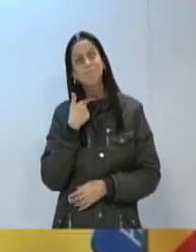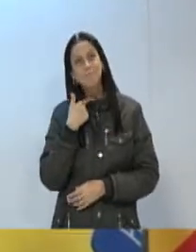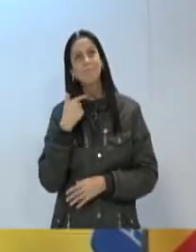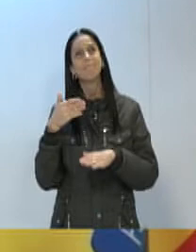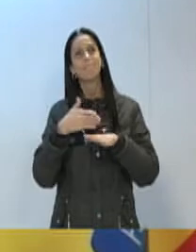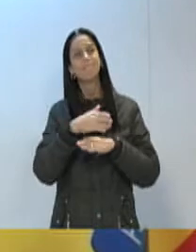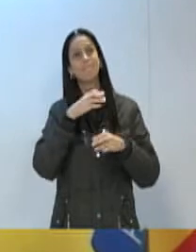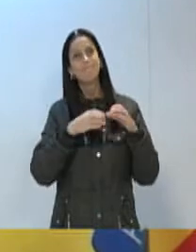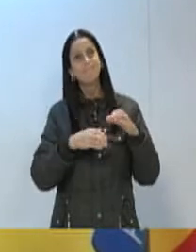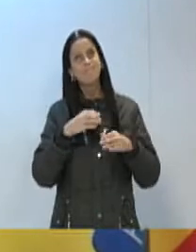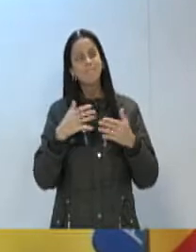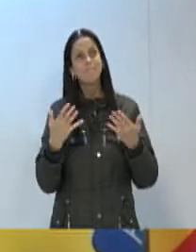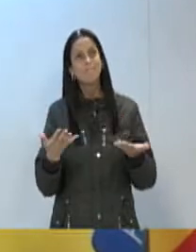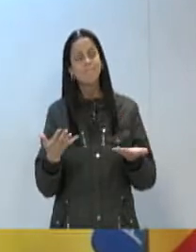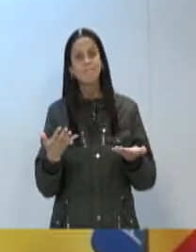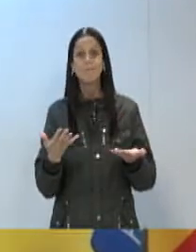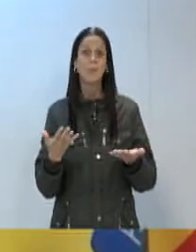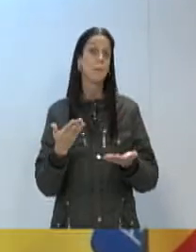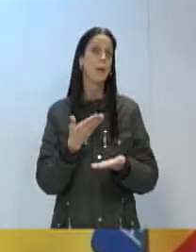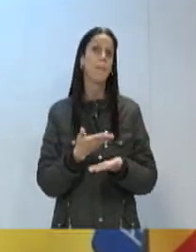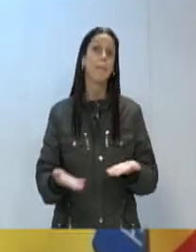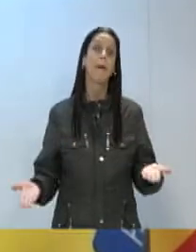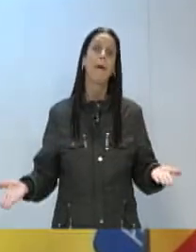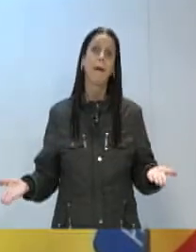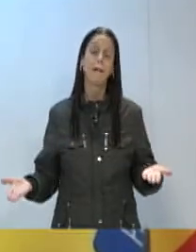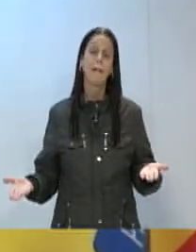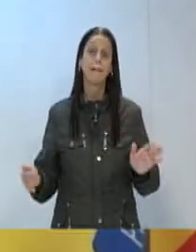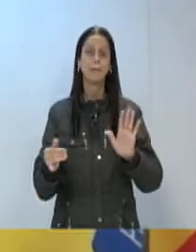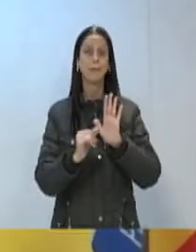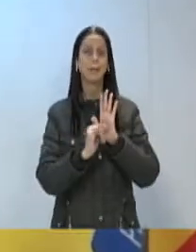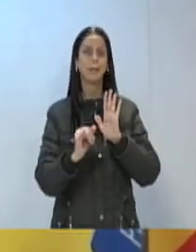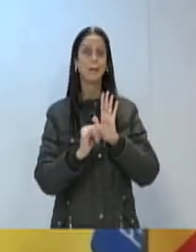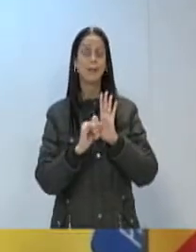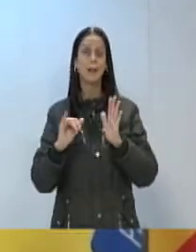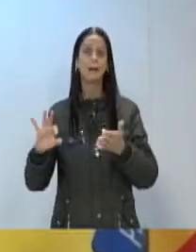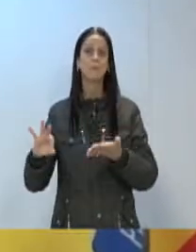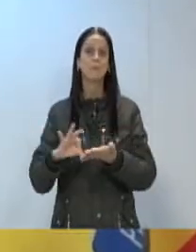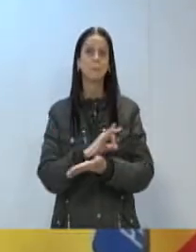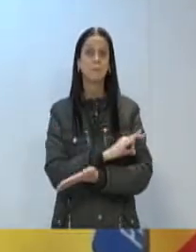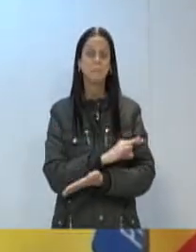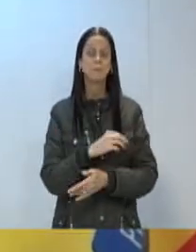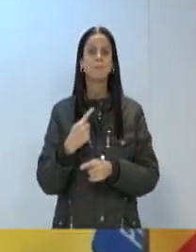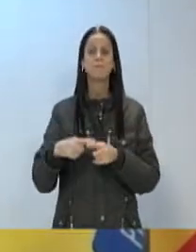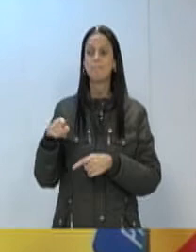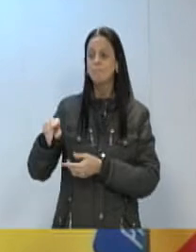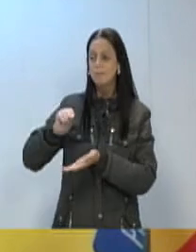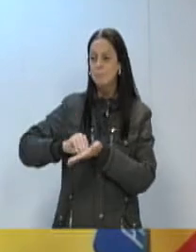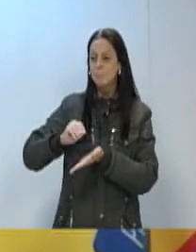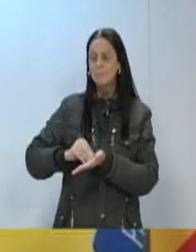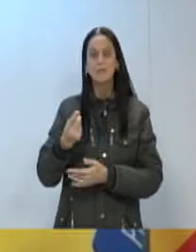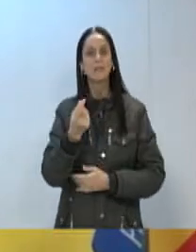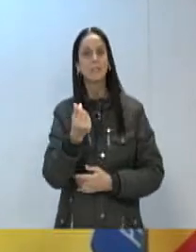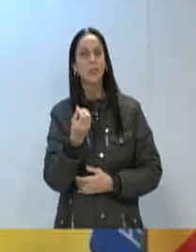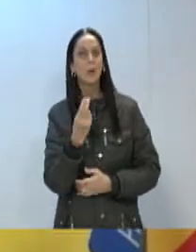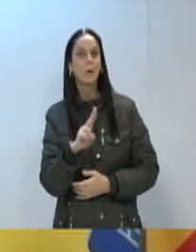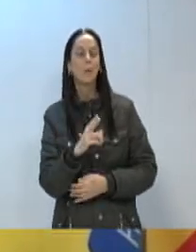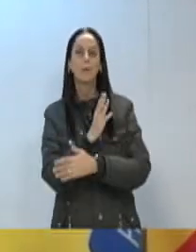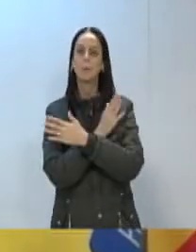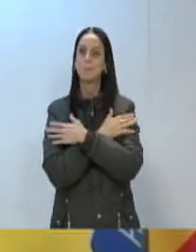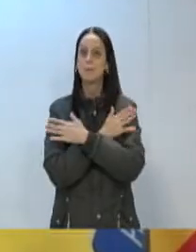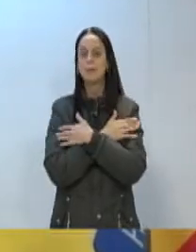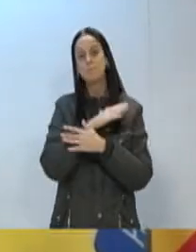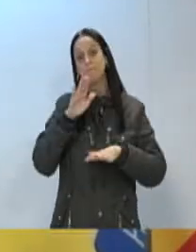público e às vezes perdem lá o prazo do edital por não terem o recurso Por estarem desempregados Às vezes as